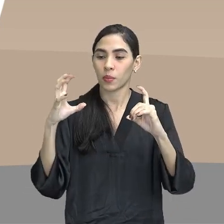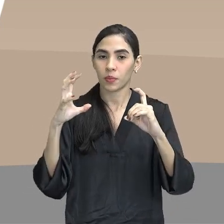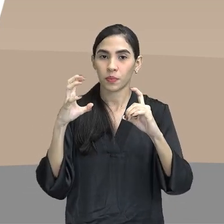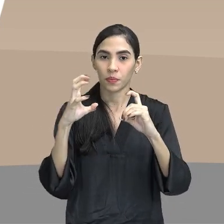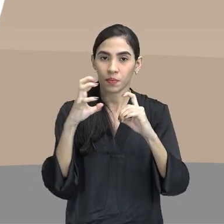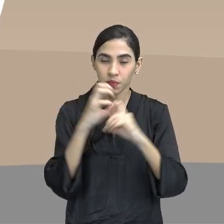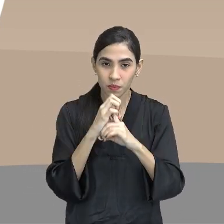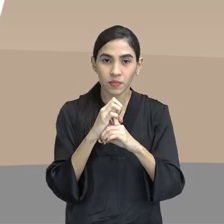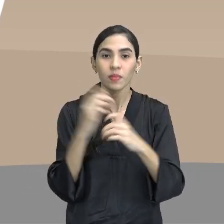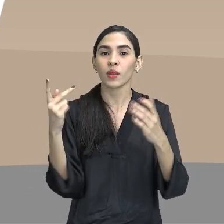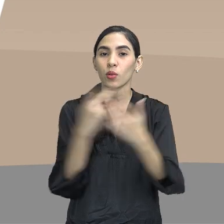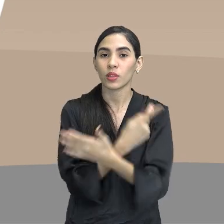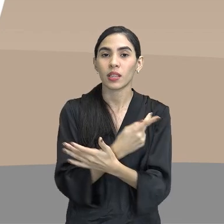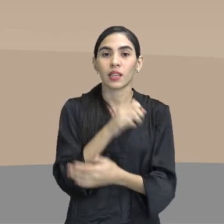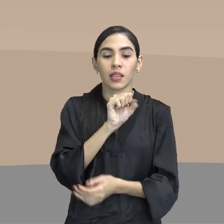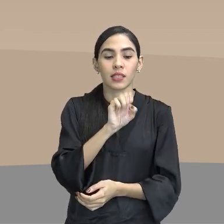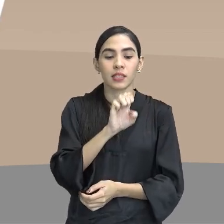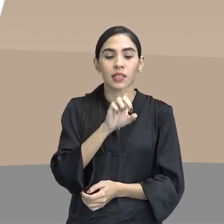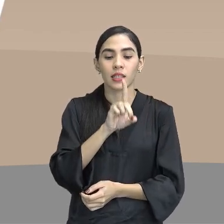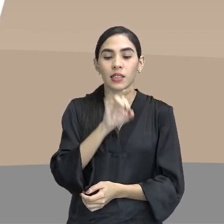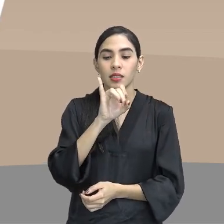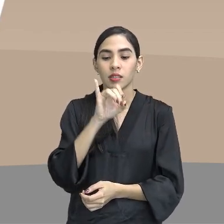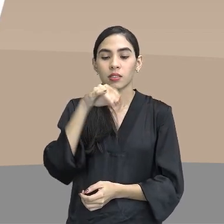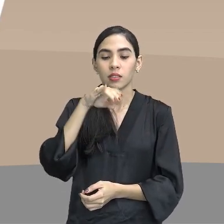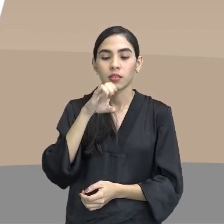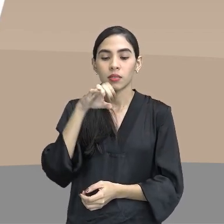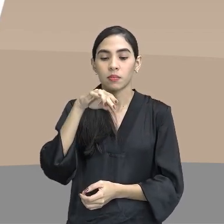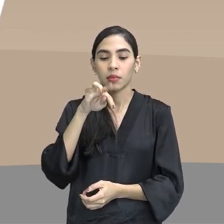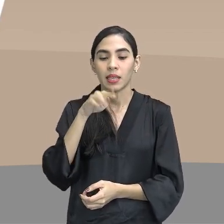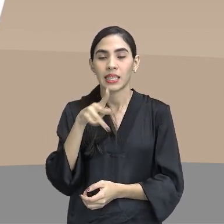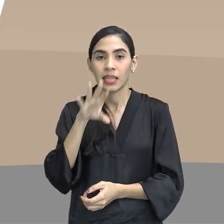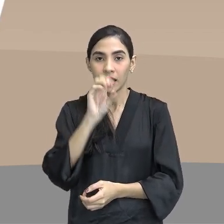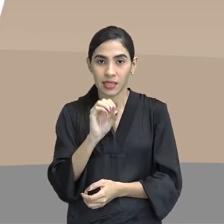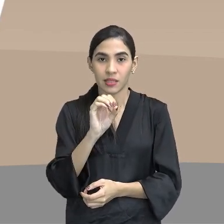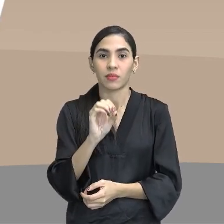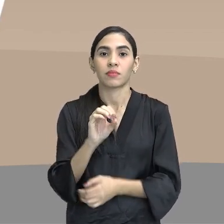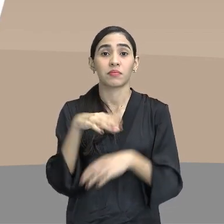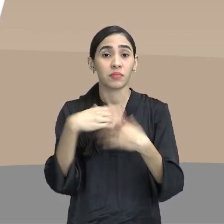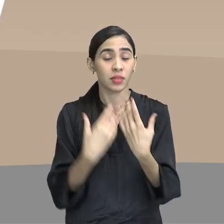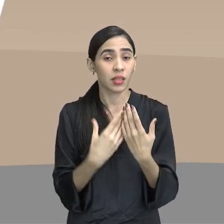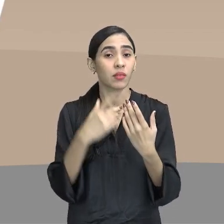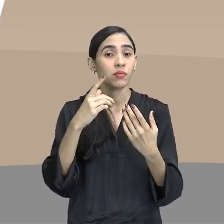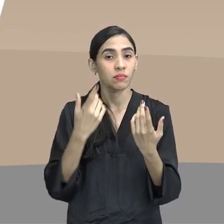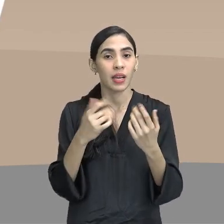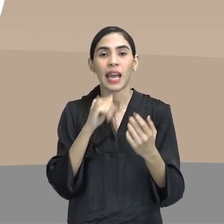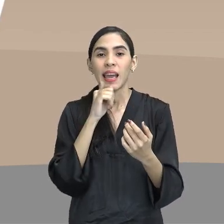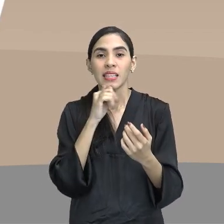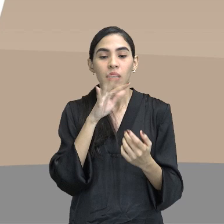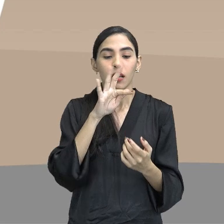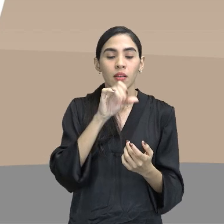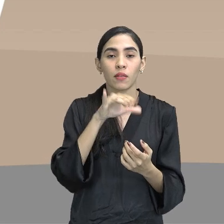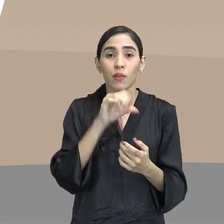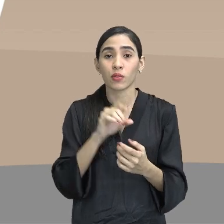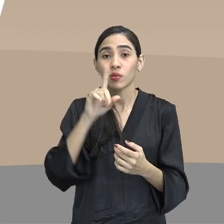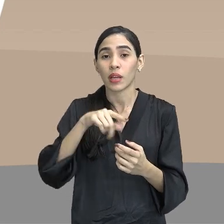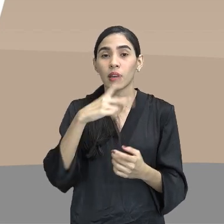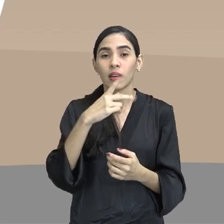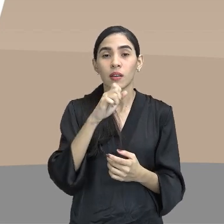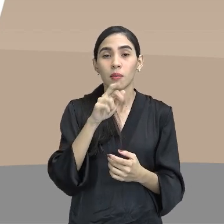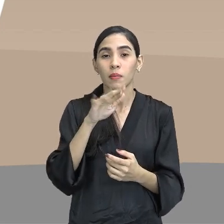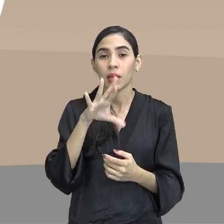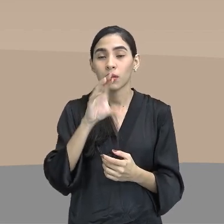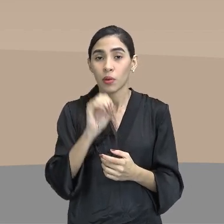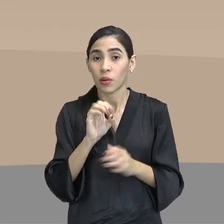decomposição ocorre a sedimentação e a formação dessas rochas, tá? Então esse combustível fóssil é o que a gente chama hoje de petróleo. Só